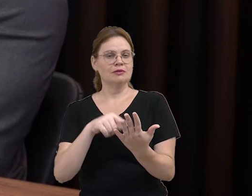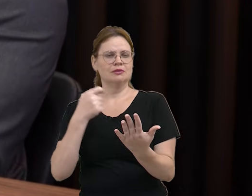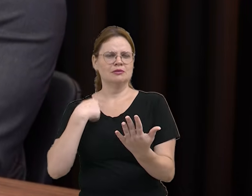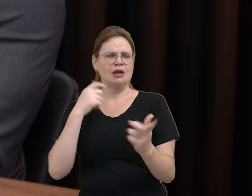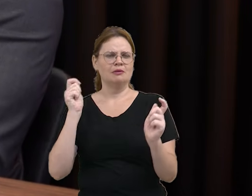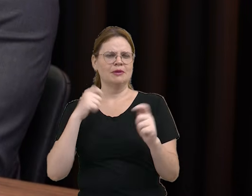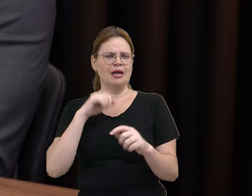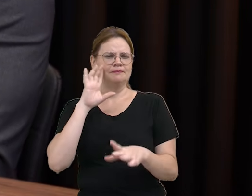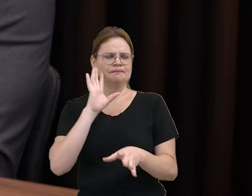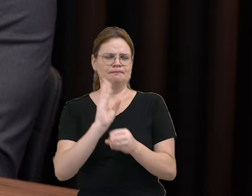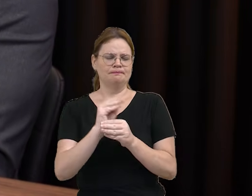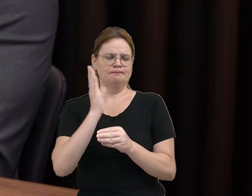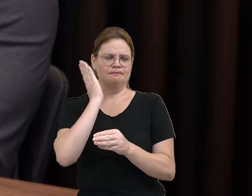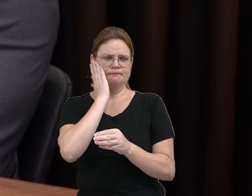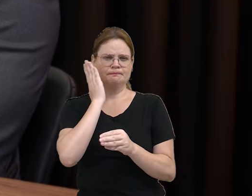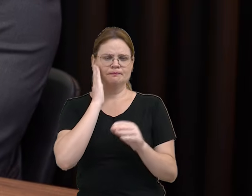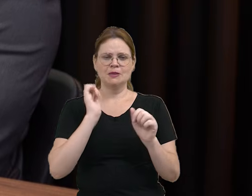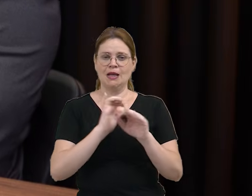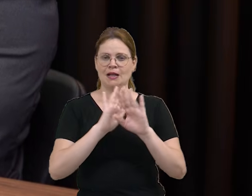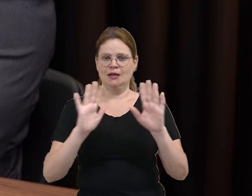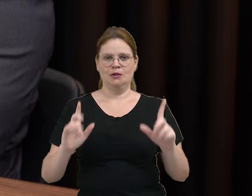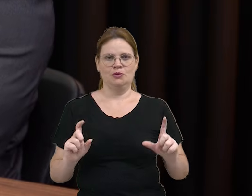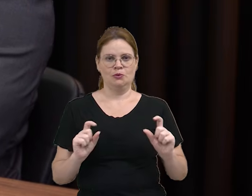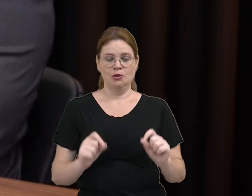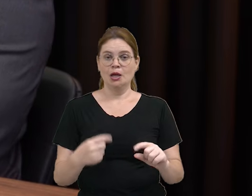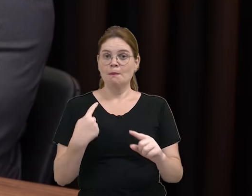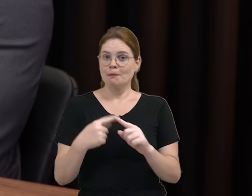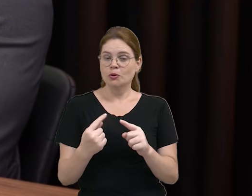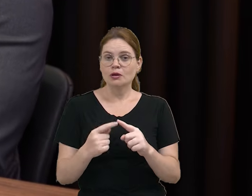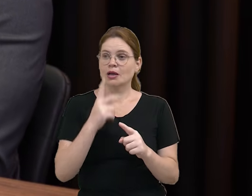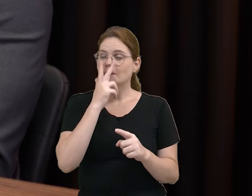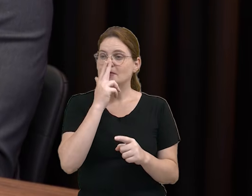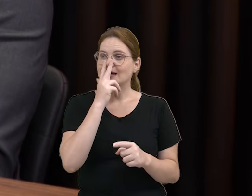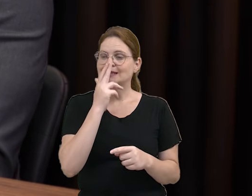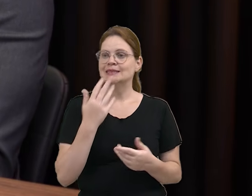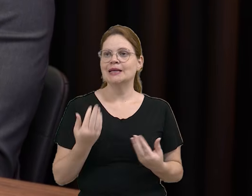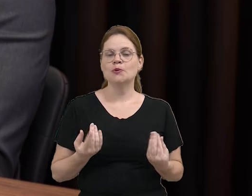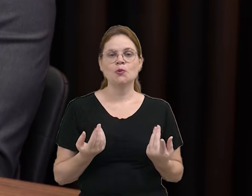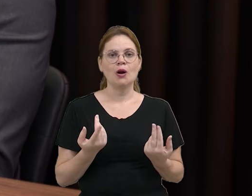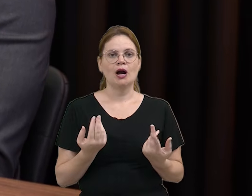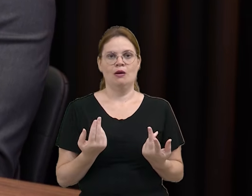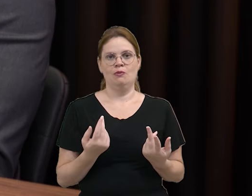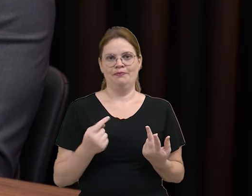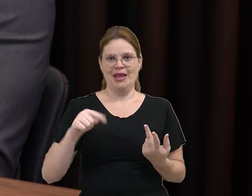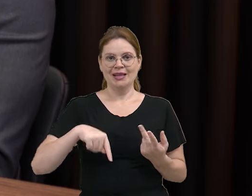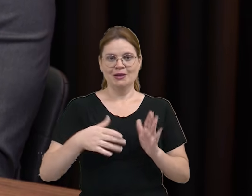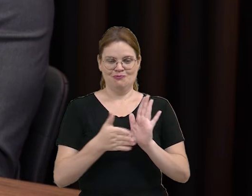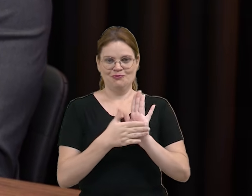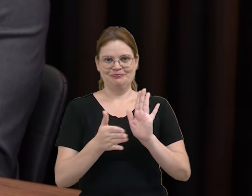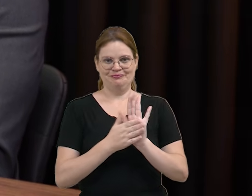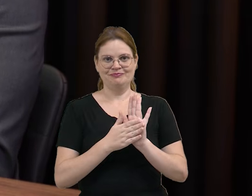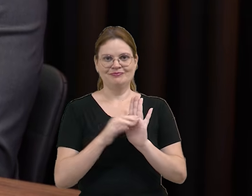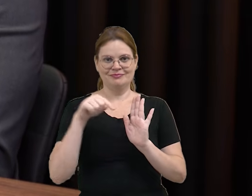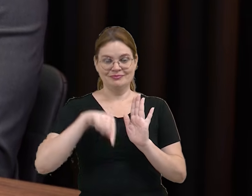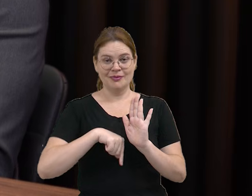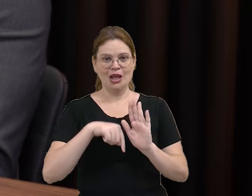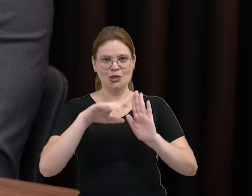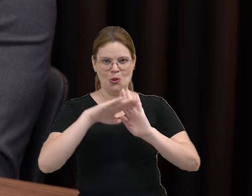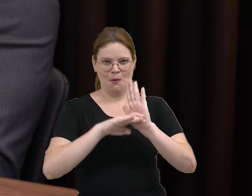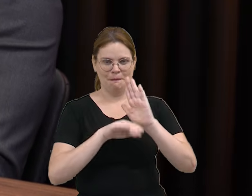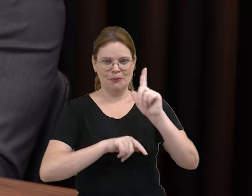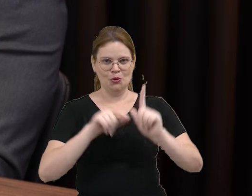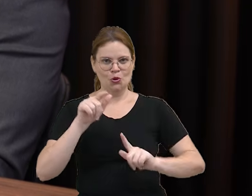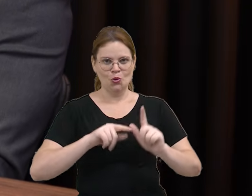nós entendemos, dentro até da proposta do programa que nós temos sido convidados a